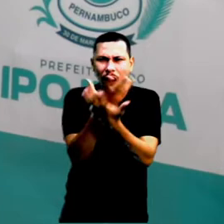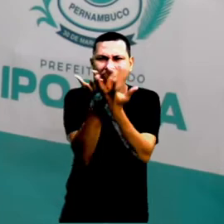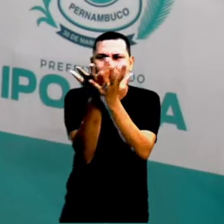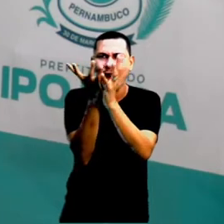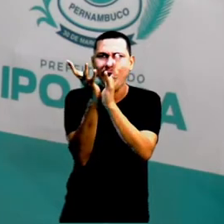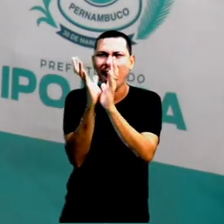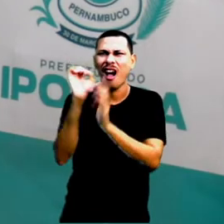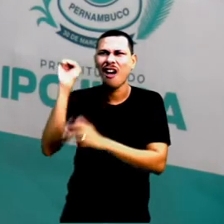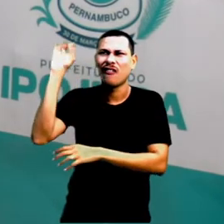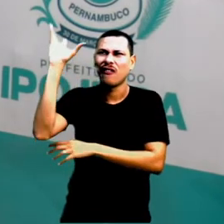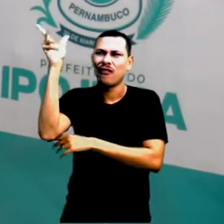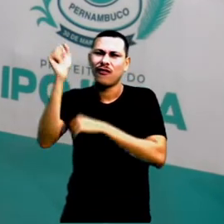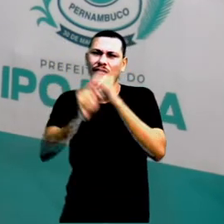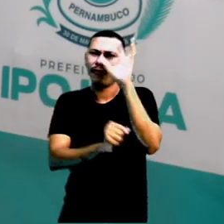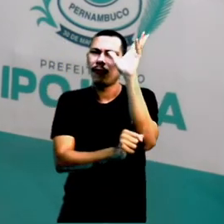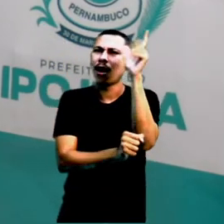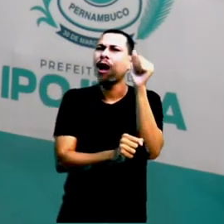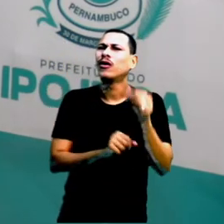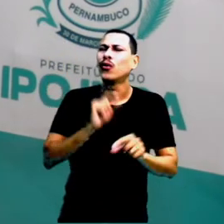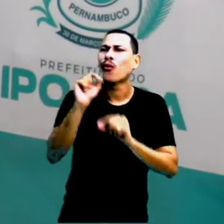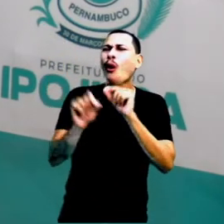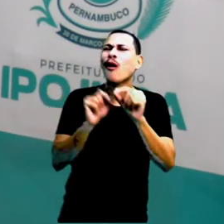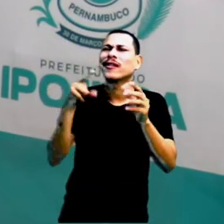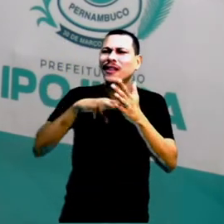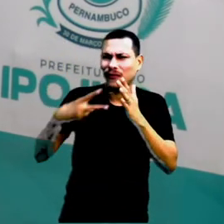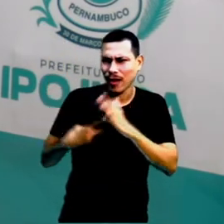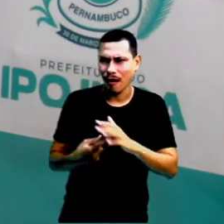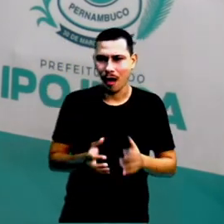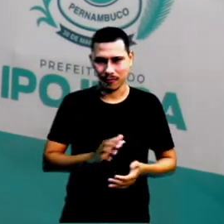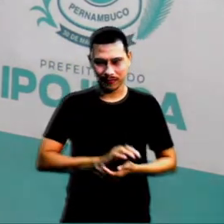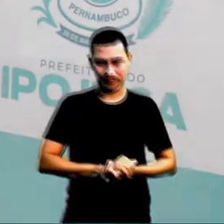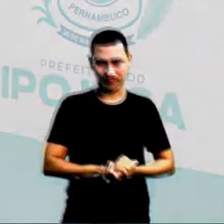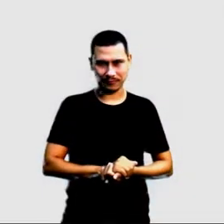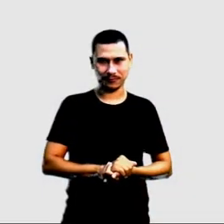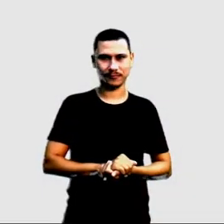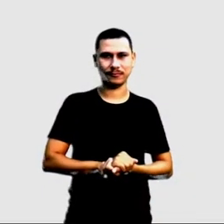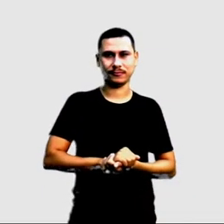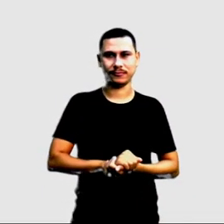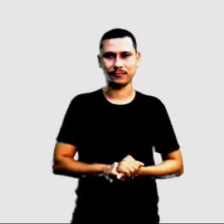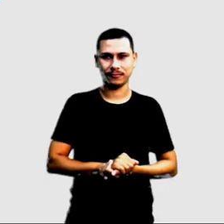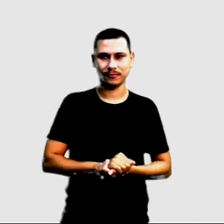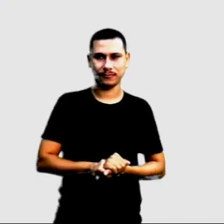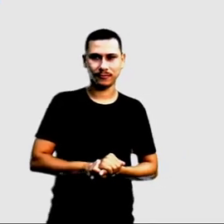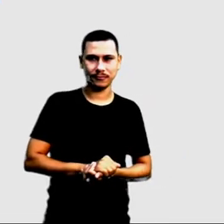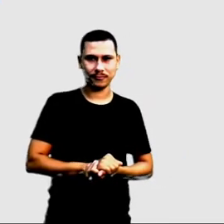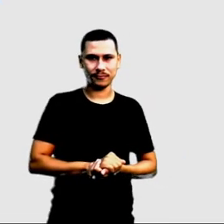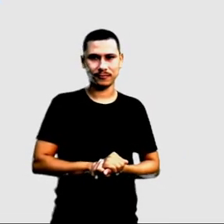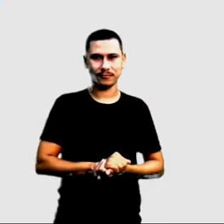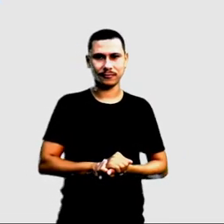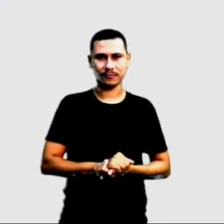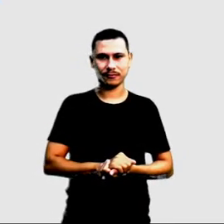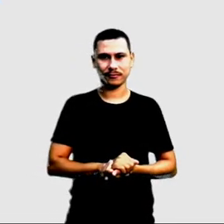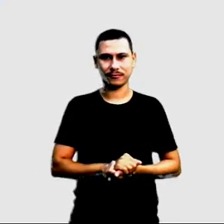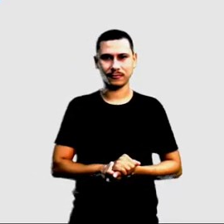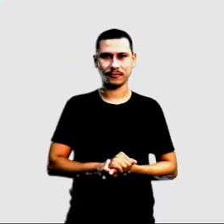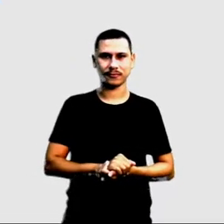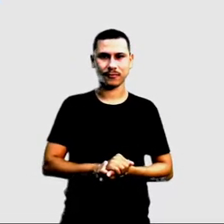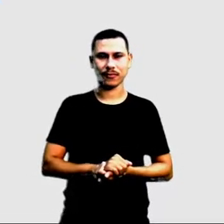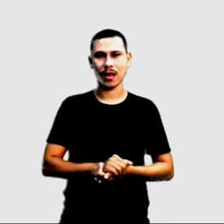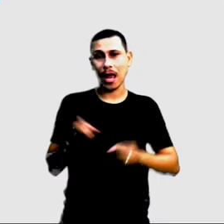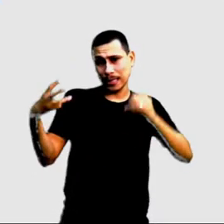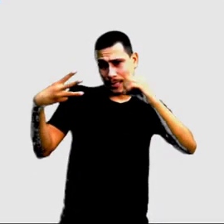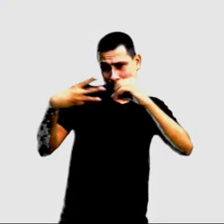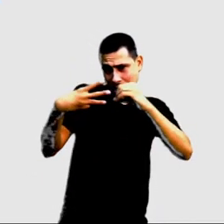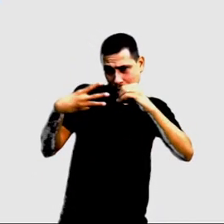células, vegetais têm células. Vamos ler um pouco mais, que é isso mesmo. Ó,